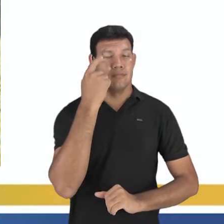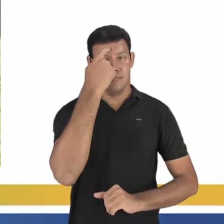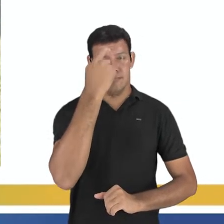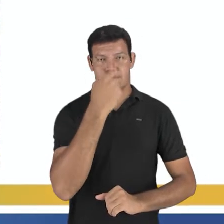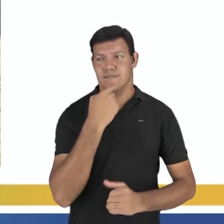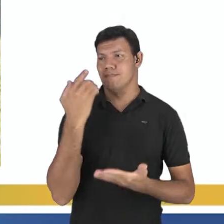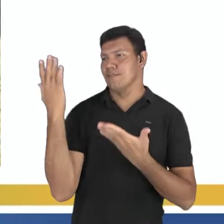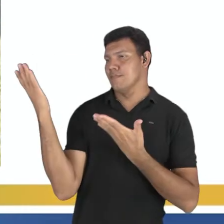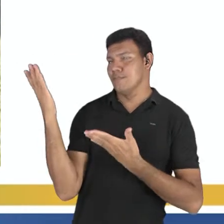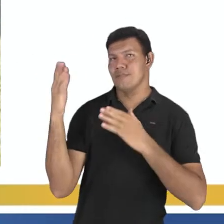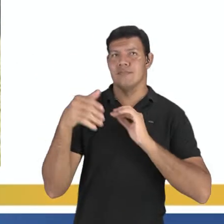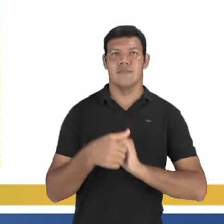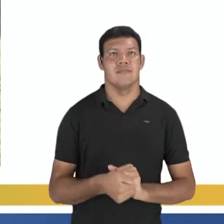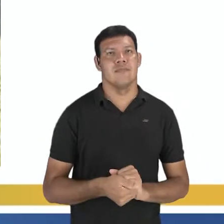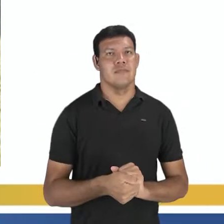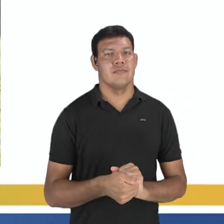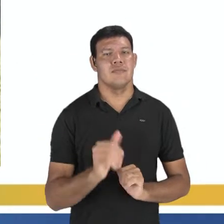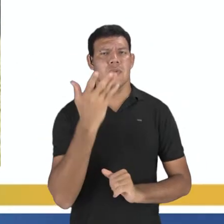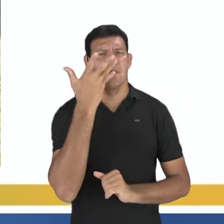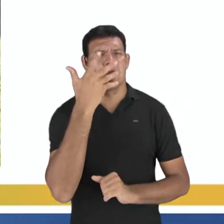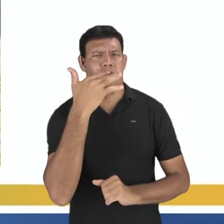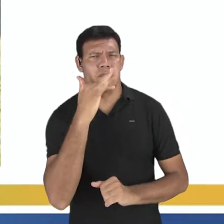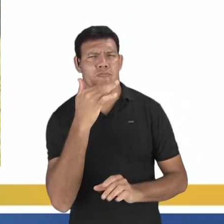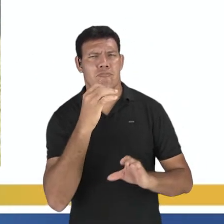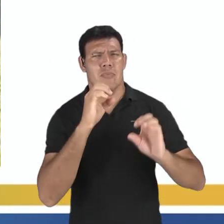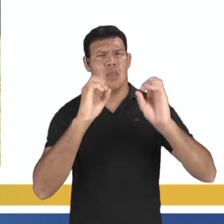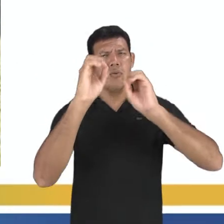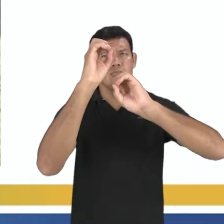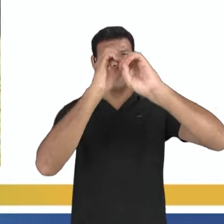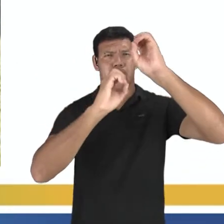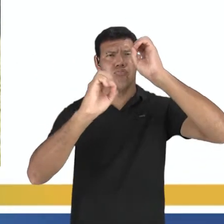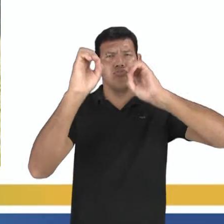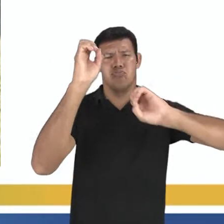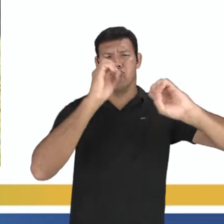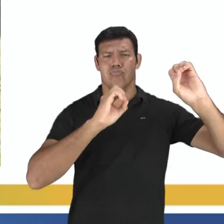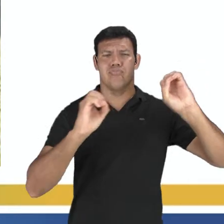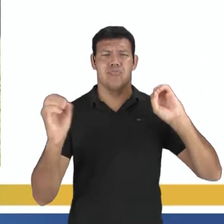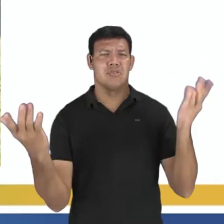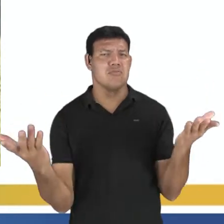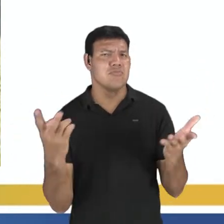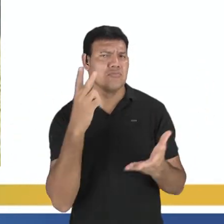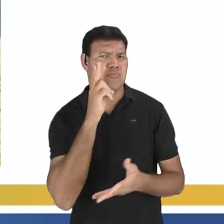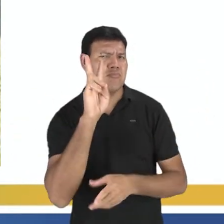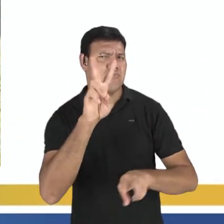Observe a imagem. E aí eu te pergunto, o que você vê nesta imagem?